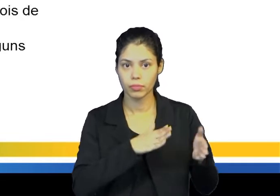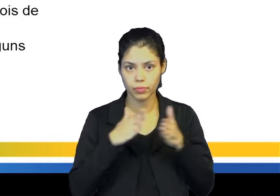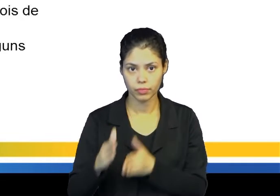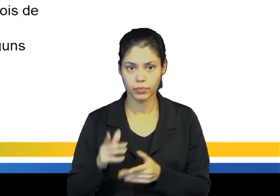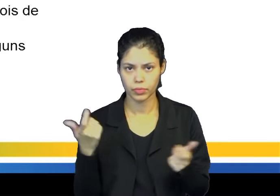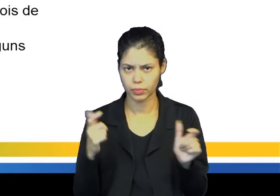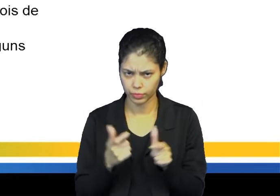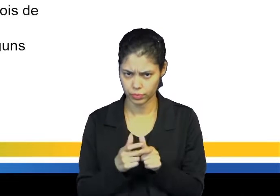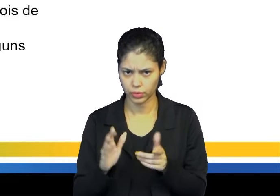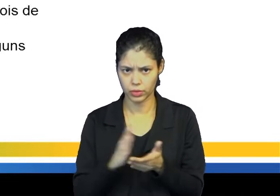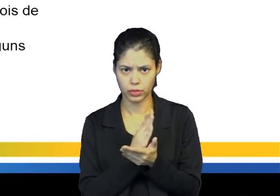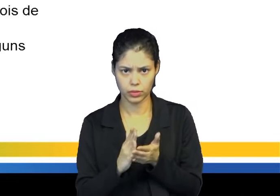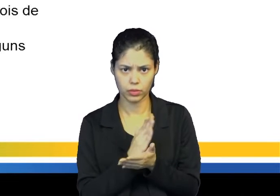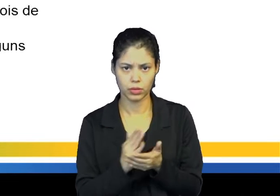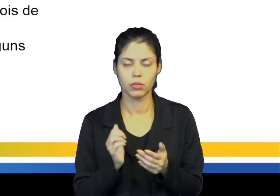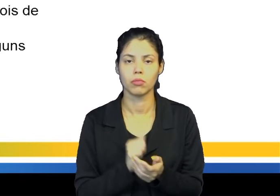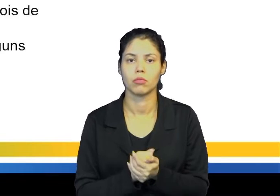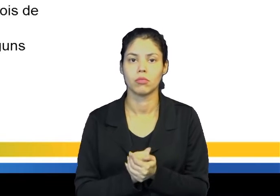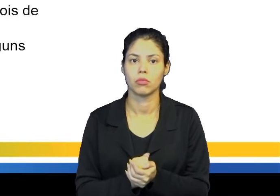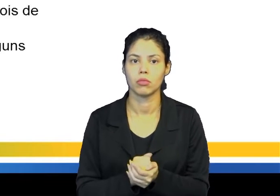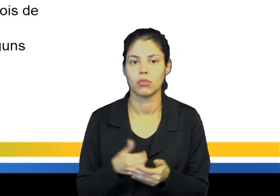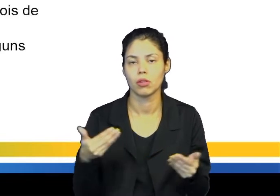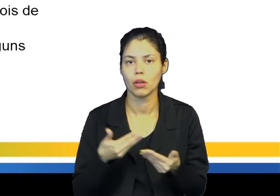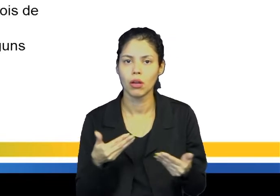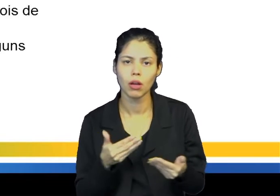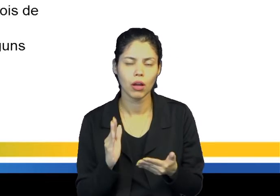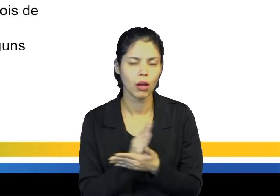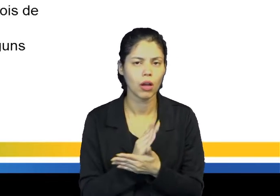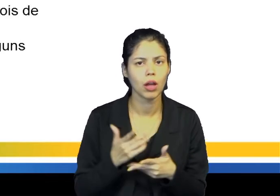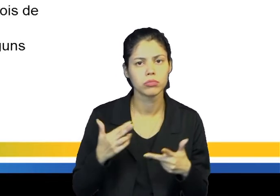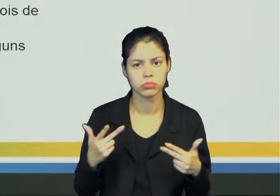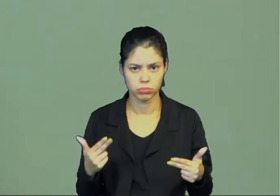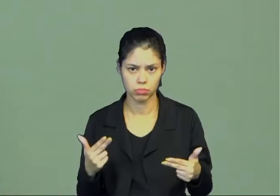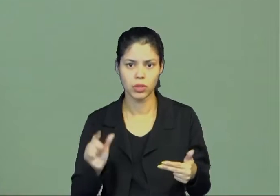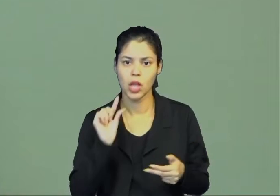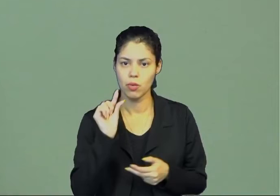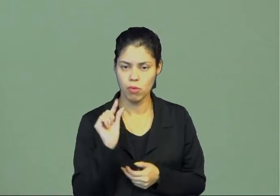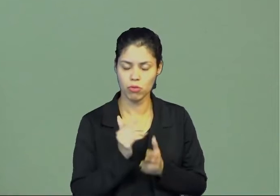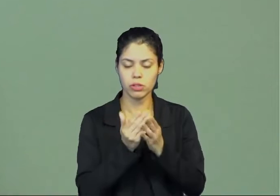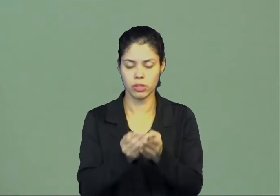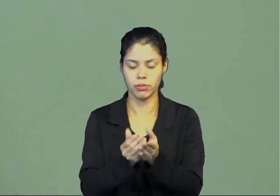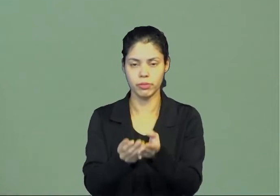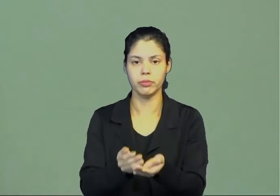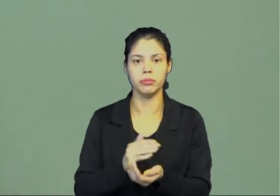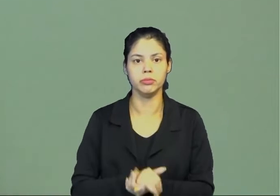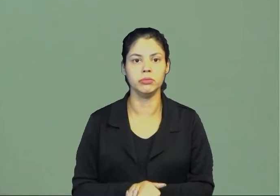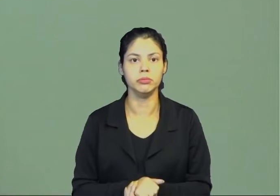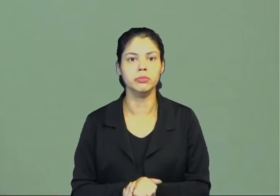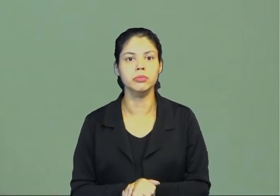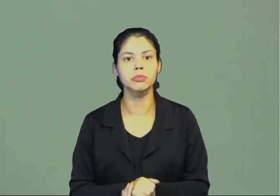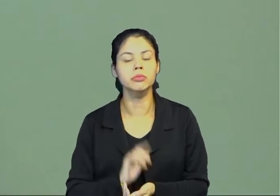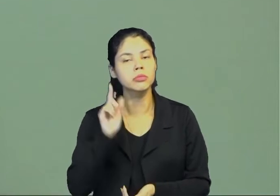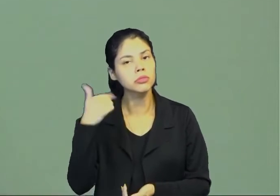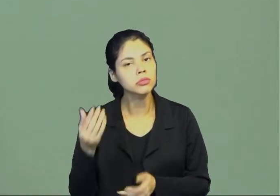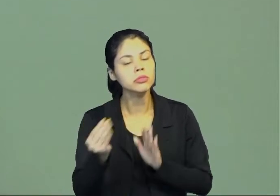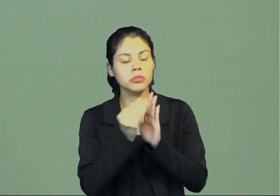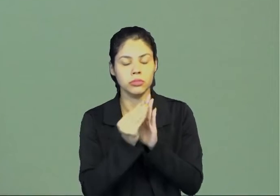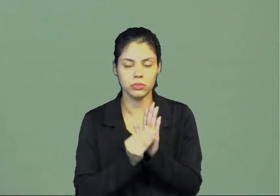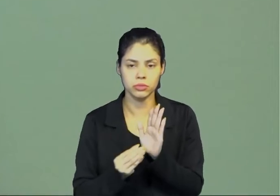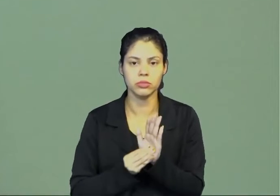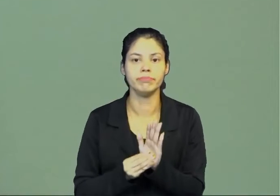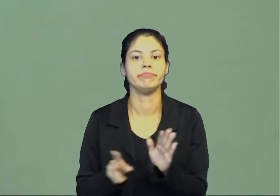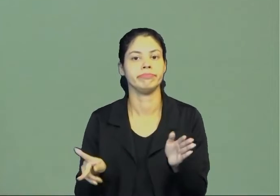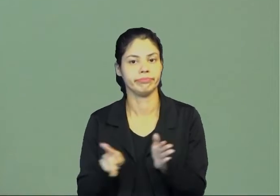Brasil foi pequena, né? Alguns aviadores, né, uma junta médica, alguns oficiais e poucos navios. Alguns outros fatores,